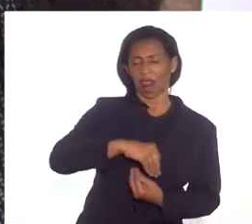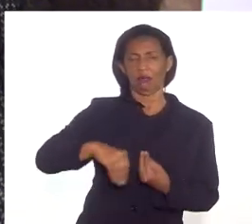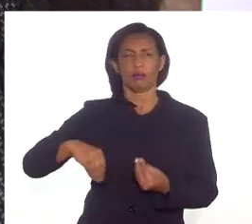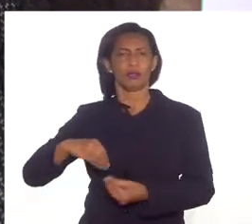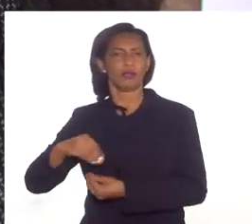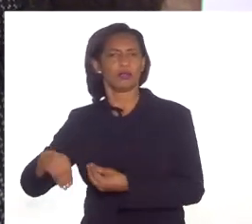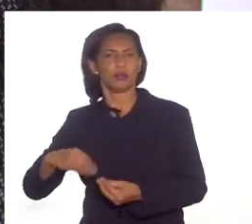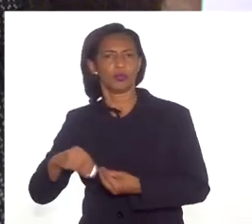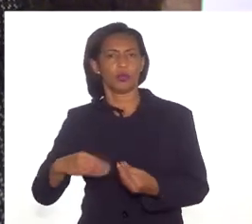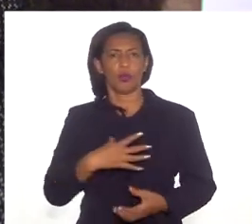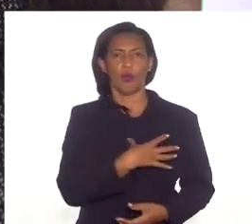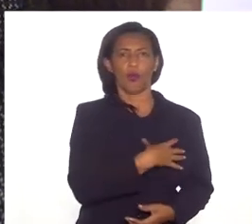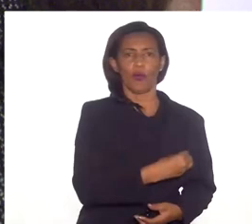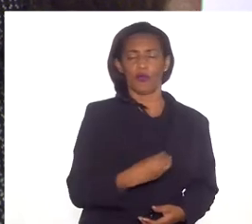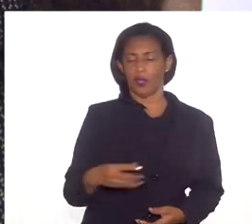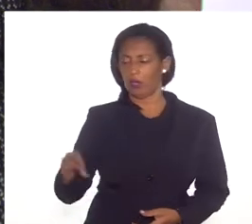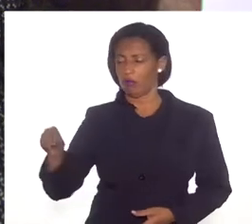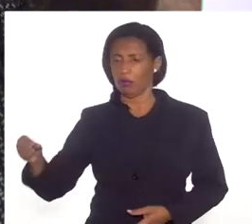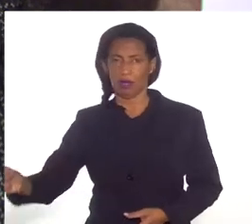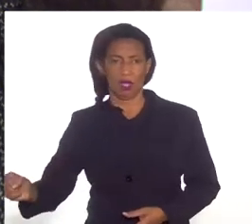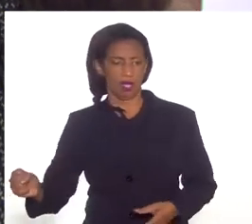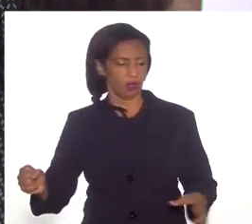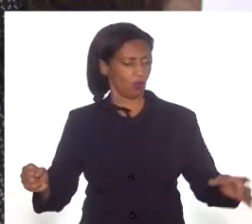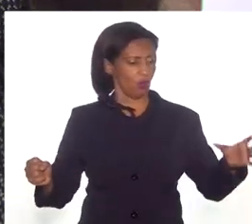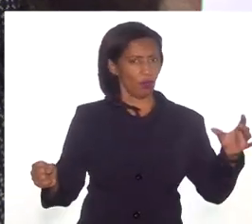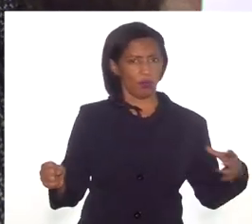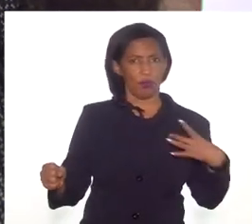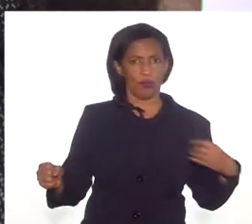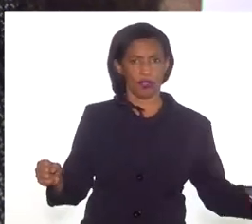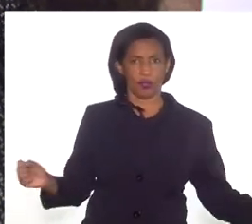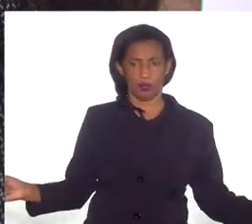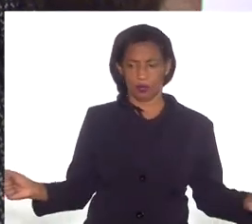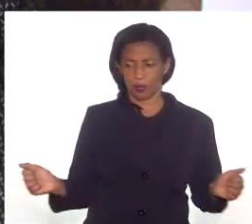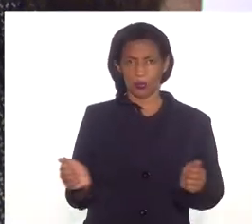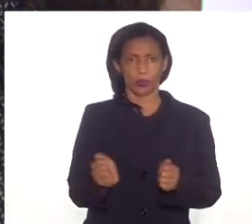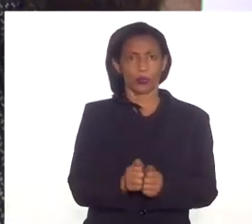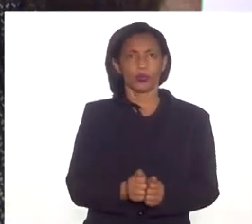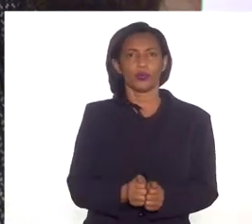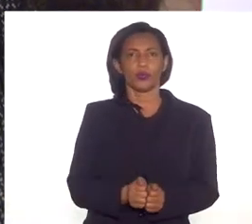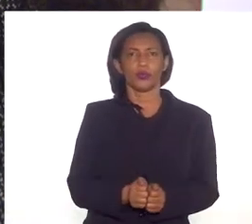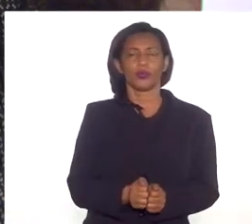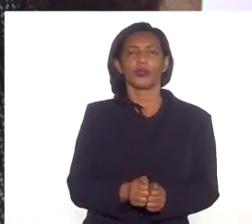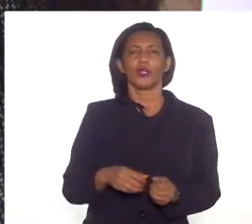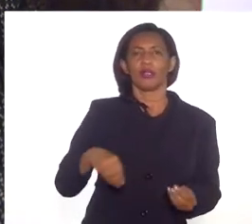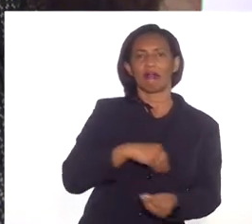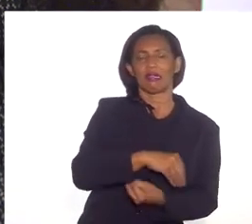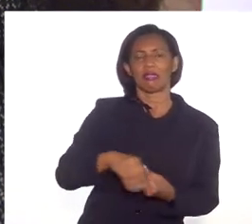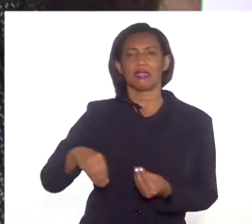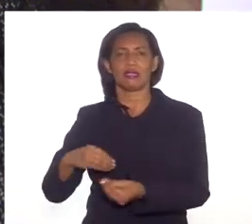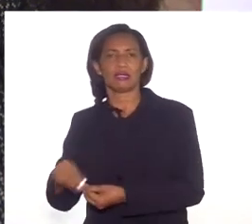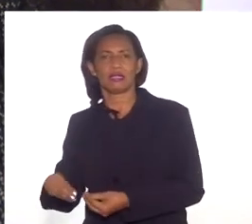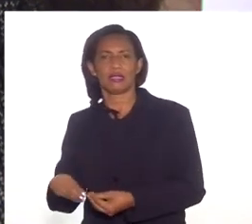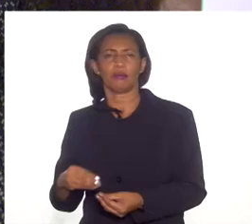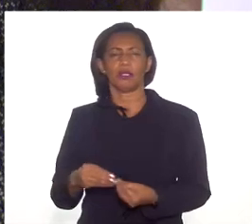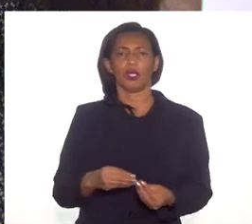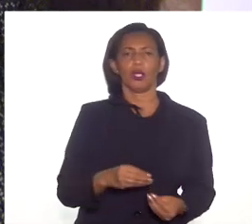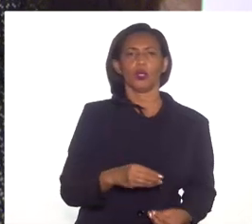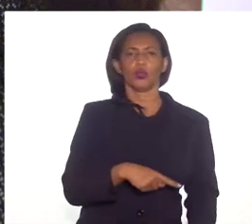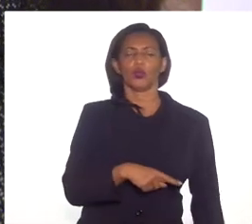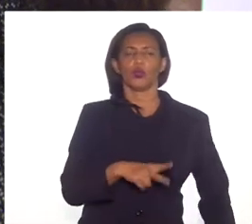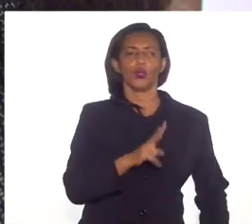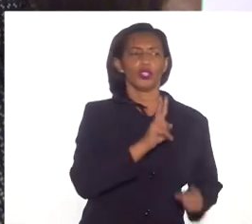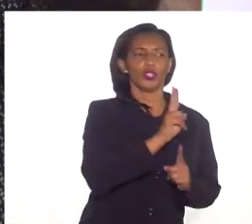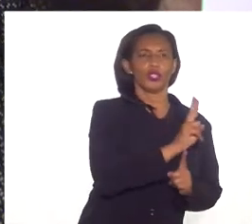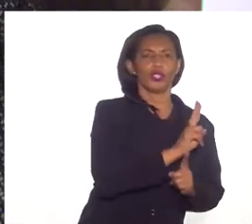se misturava, esse filho mestiço se misturava com o filho mestiço da indígena com